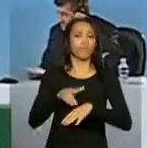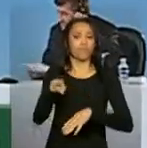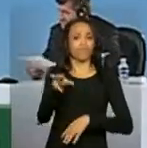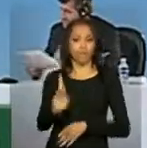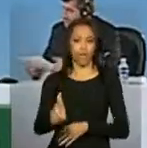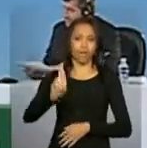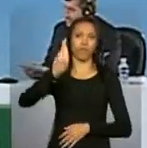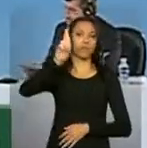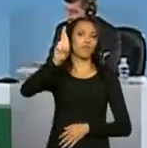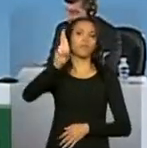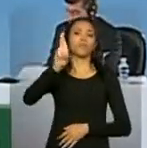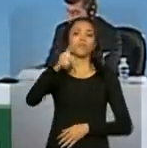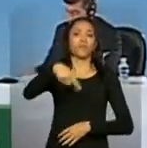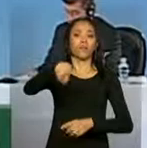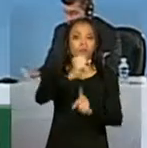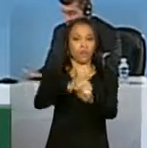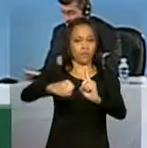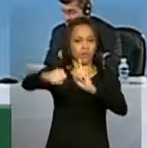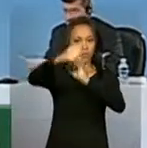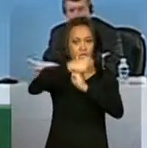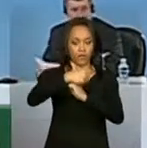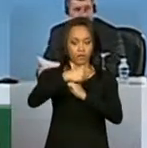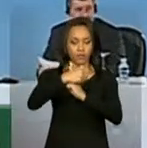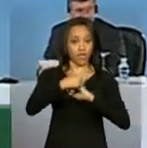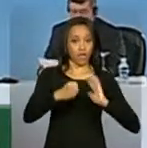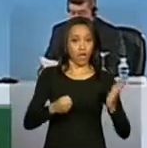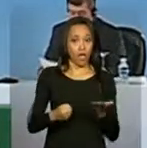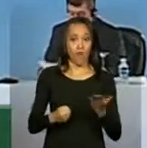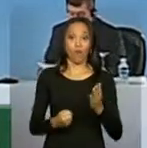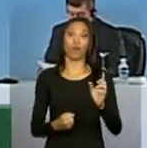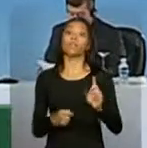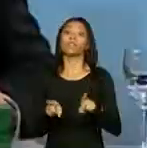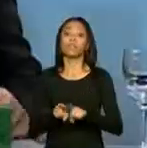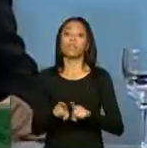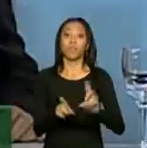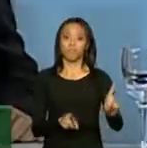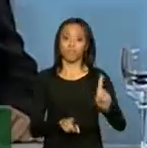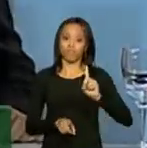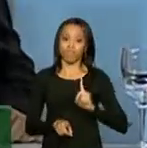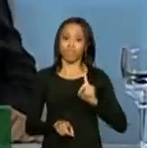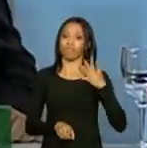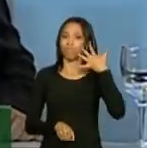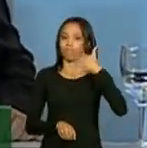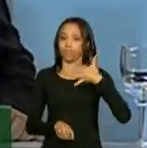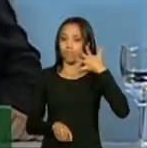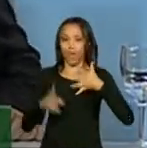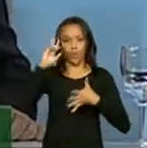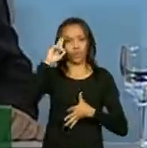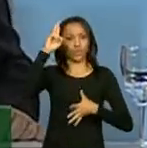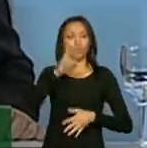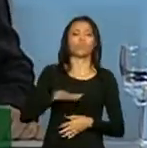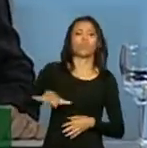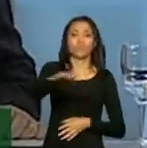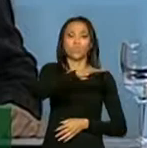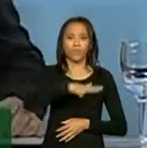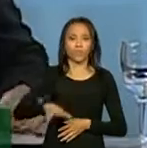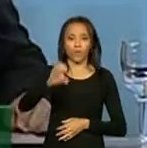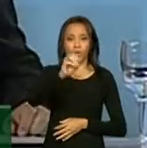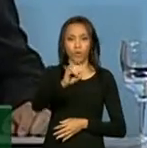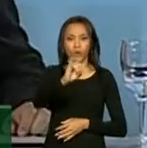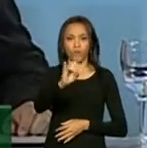representante da sociedade civil, e agora eu gostaria de dar a palavra ao senhor diretor-geral da